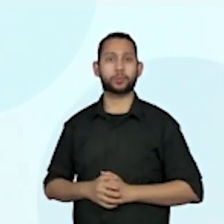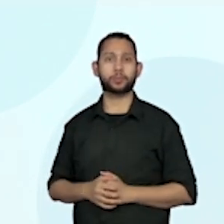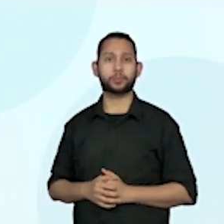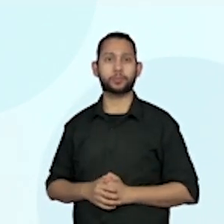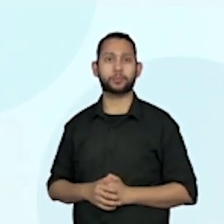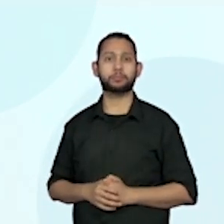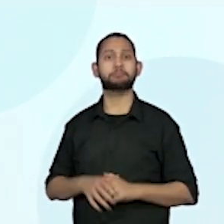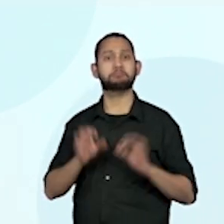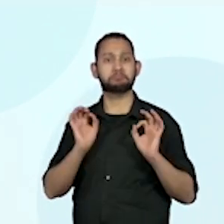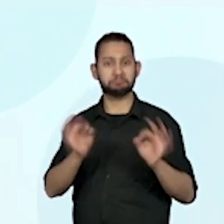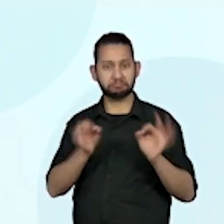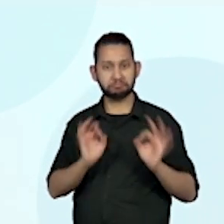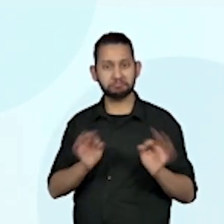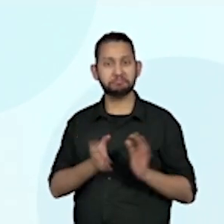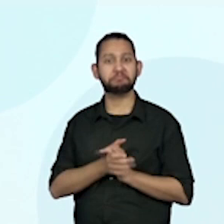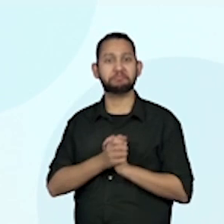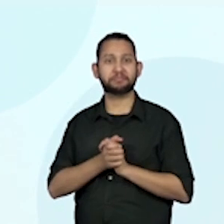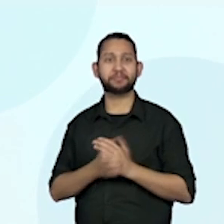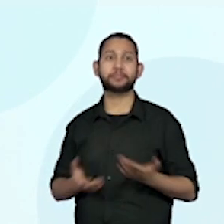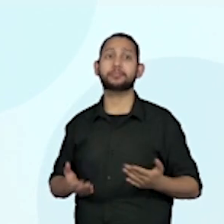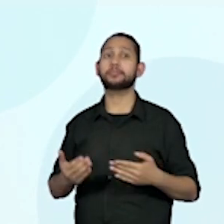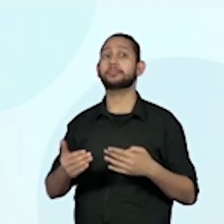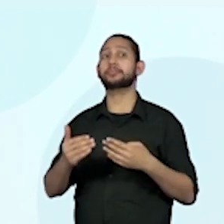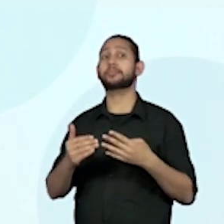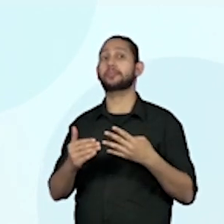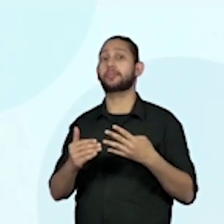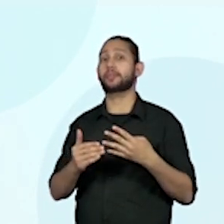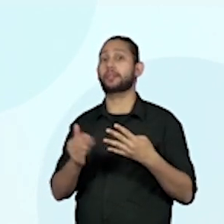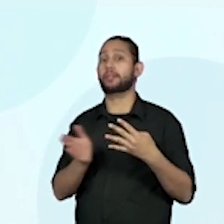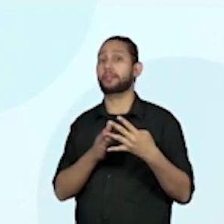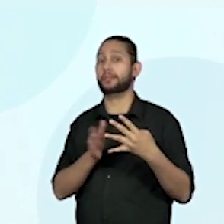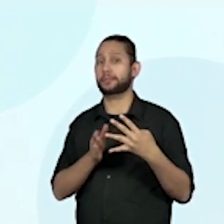1/5. Certíssimo. E essa próxima?